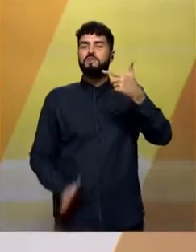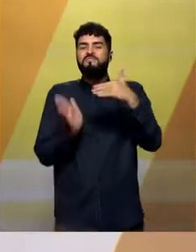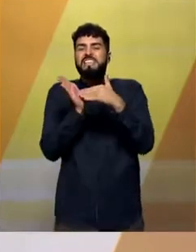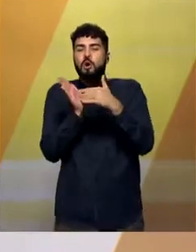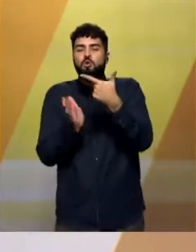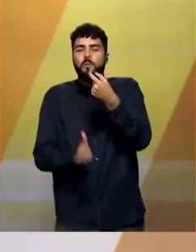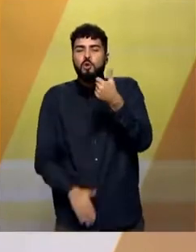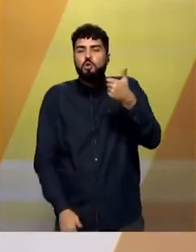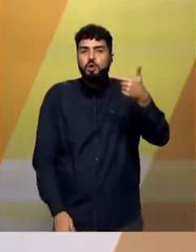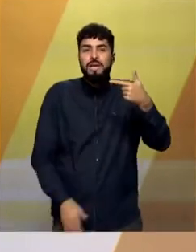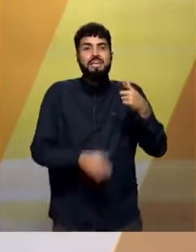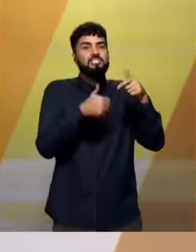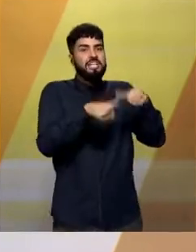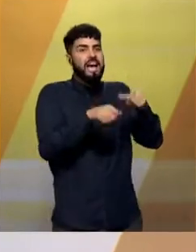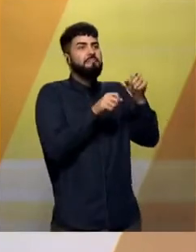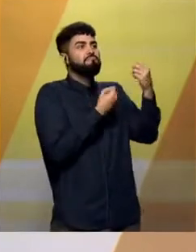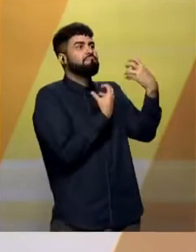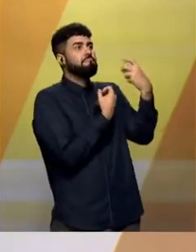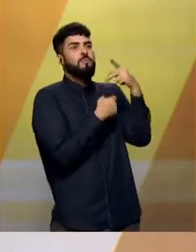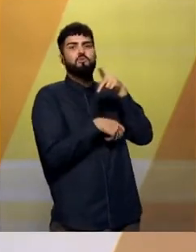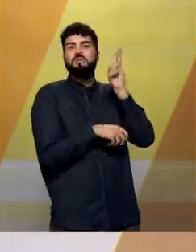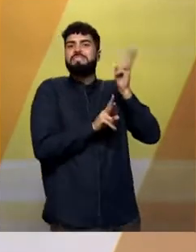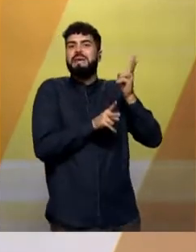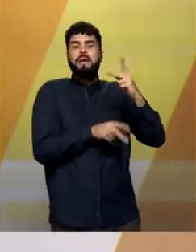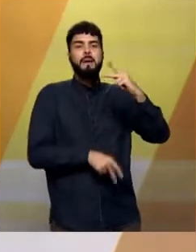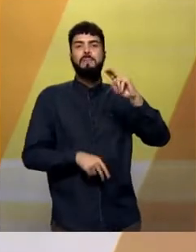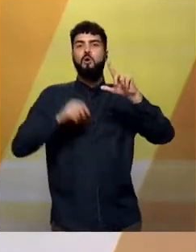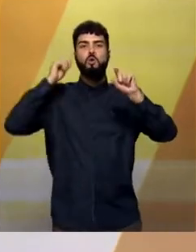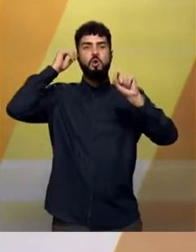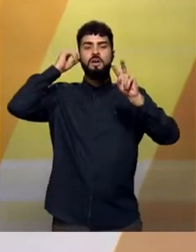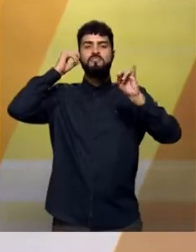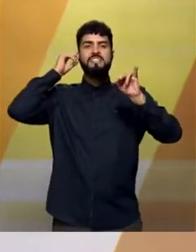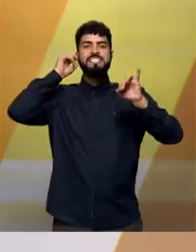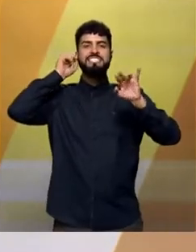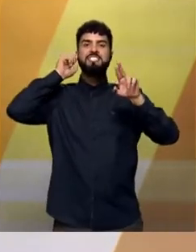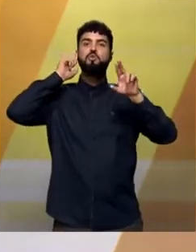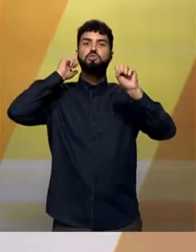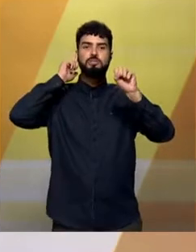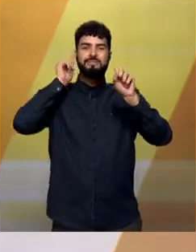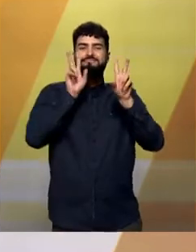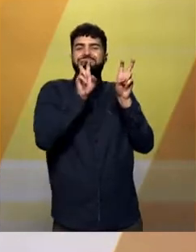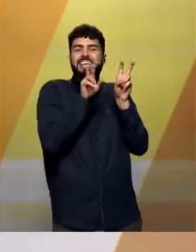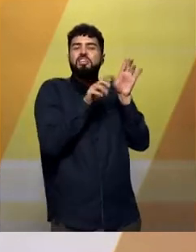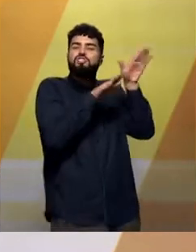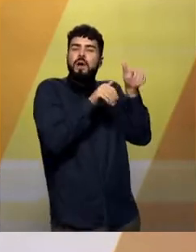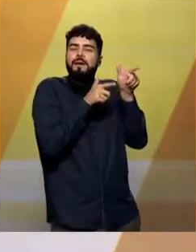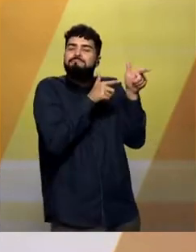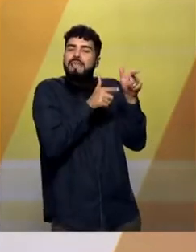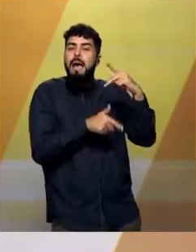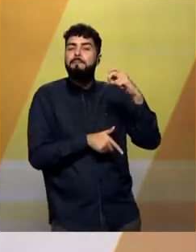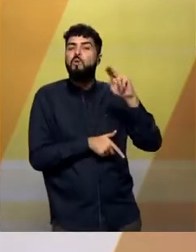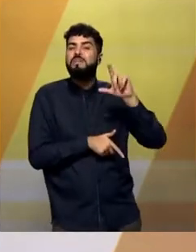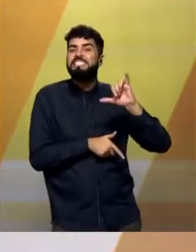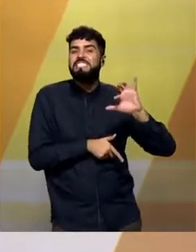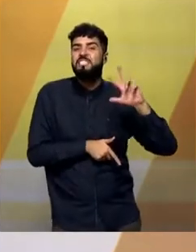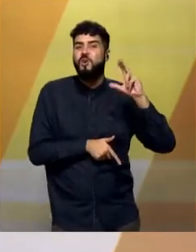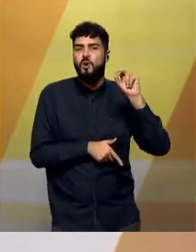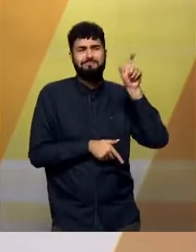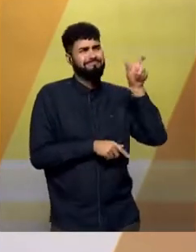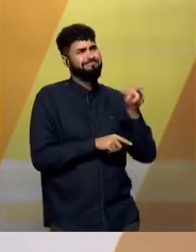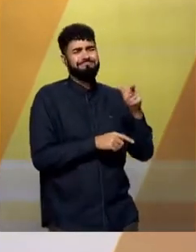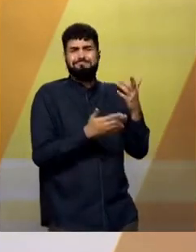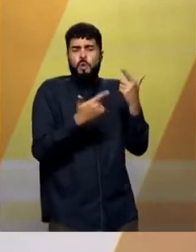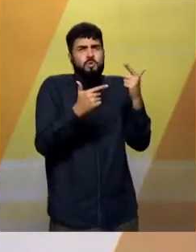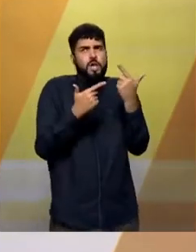sempre tive o Paulo Vinícius como o meu treinador conhecido como Paulinho é uma pessoa que não